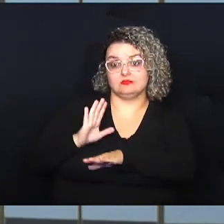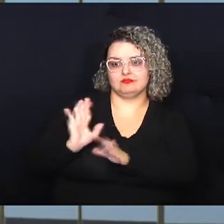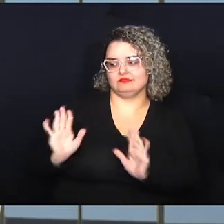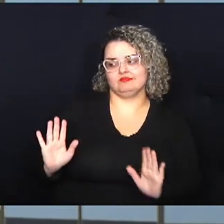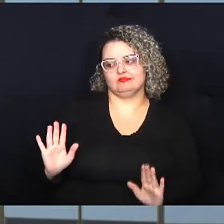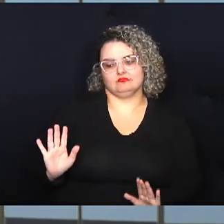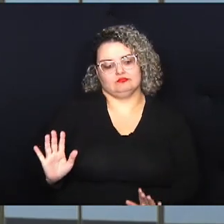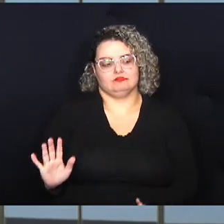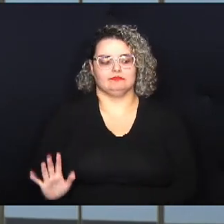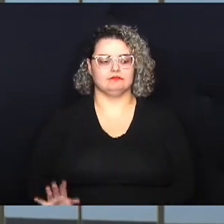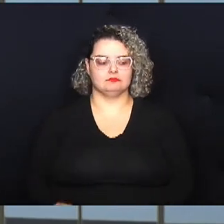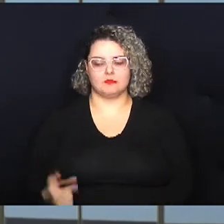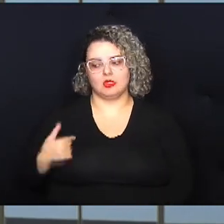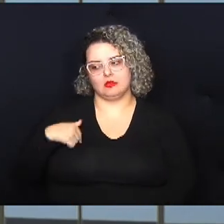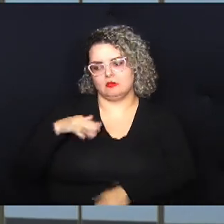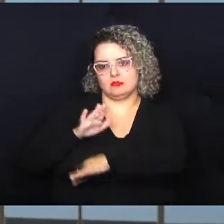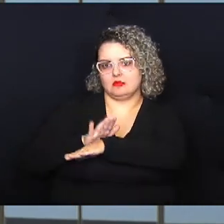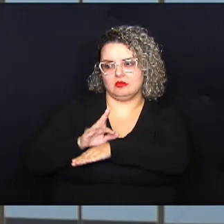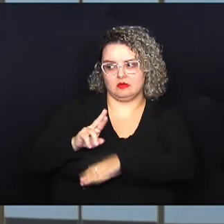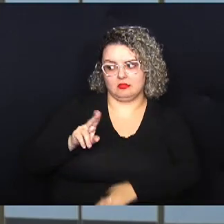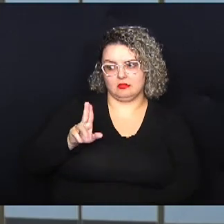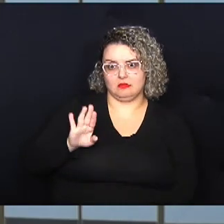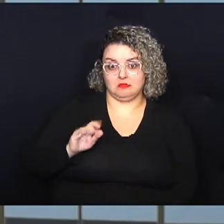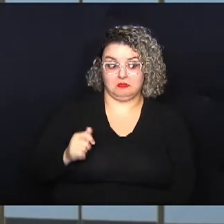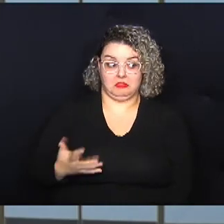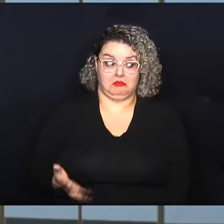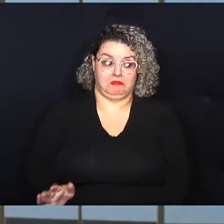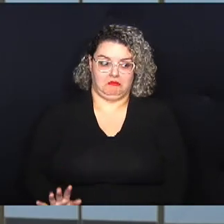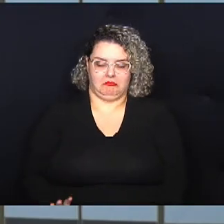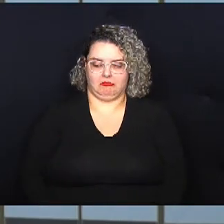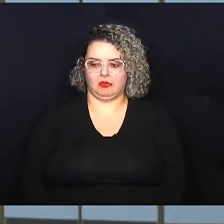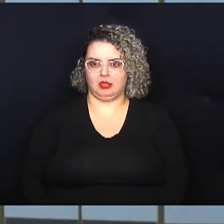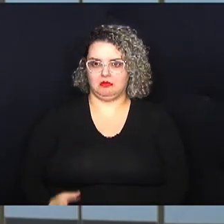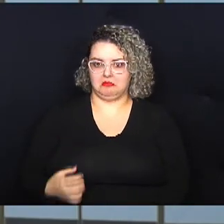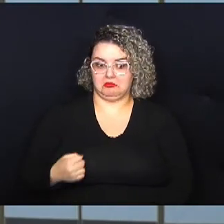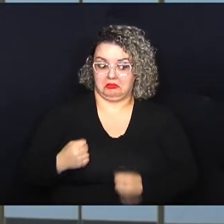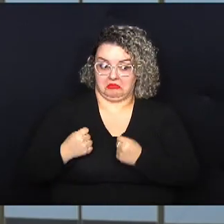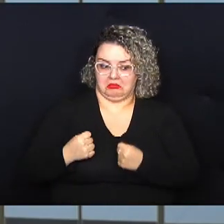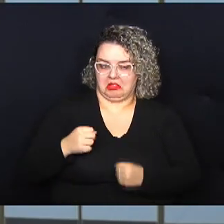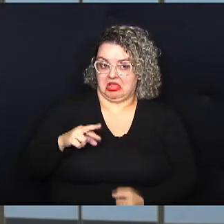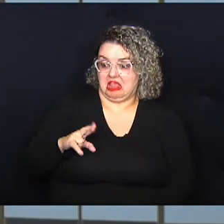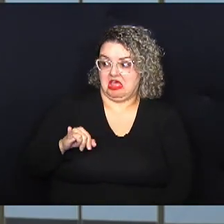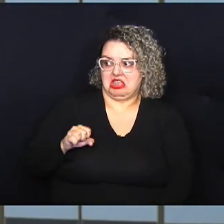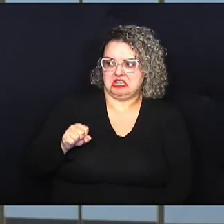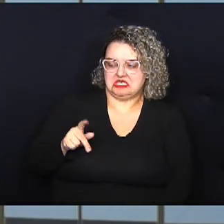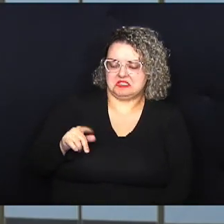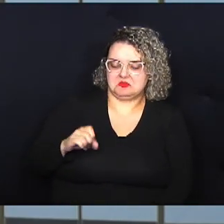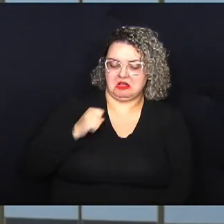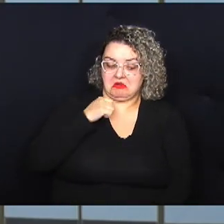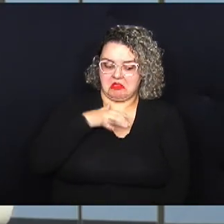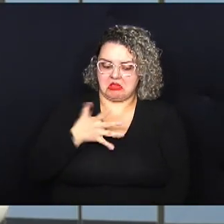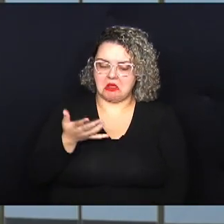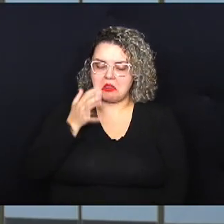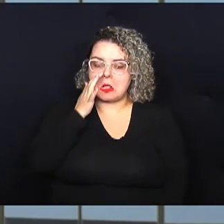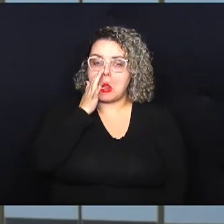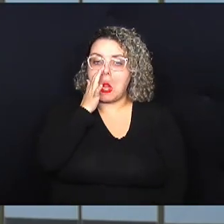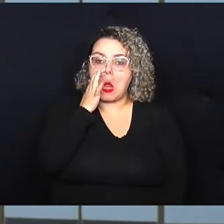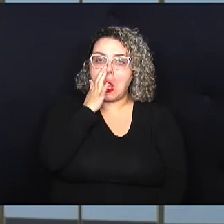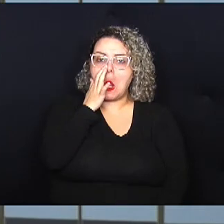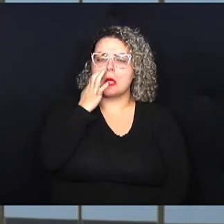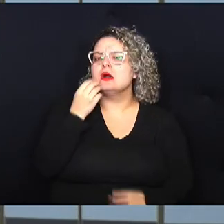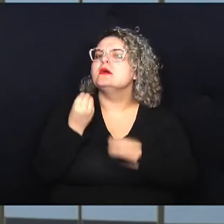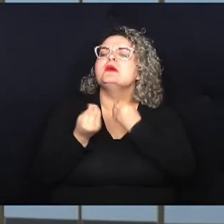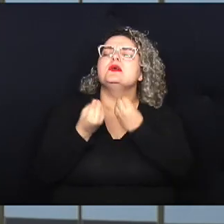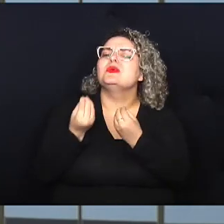não, eu não vou ajudar a Rúbia, porque a Rúbia ela é tão, né? Ela é muito ríspida e tal. Sim. Então, é assim que funciona. Como que está sendo também